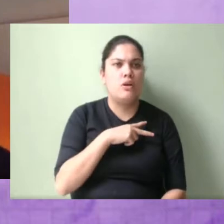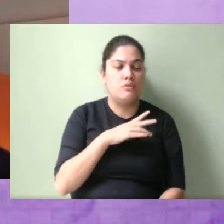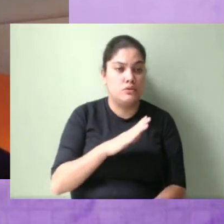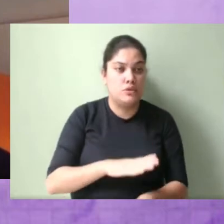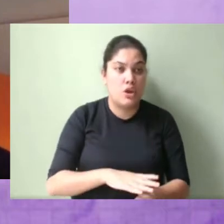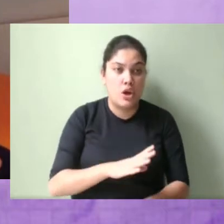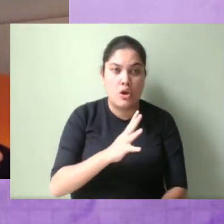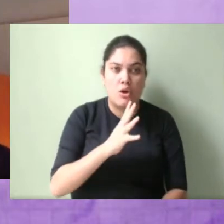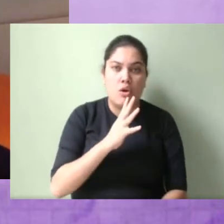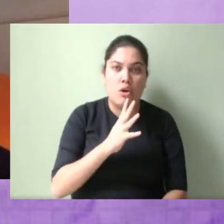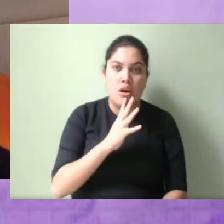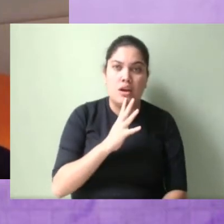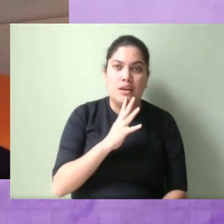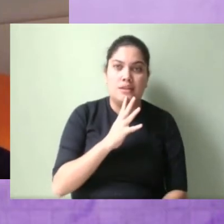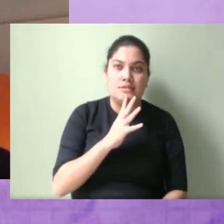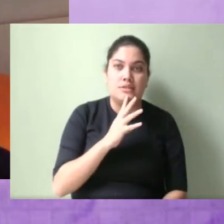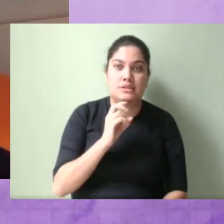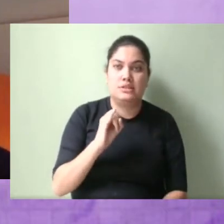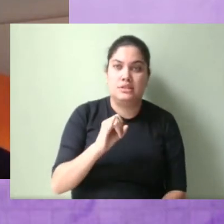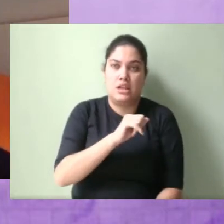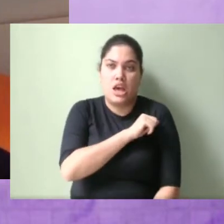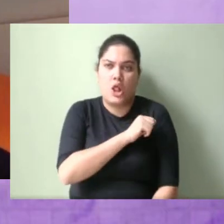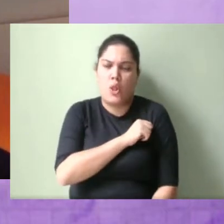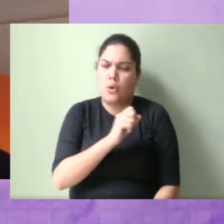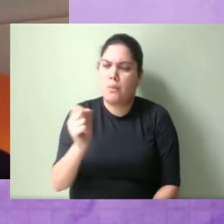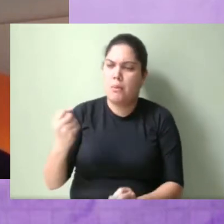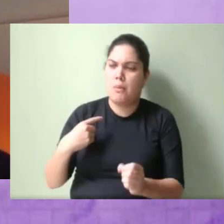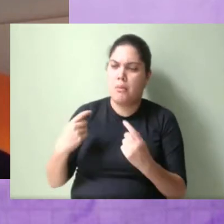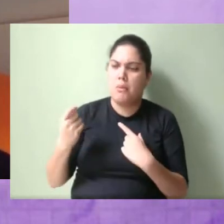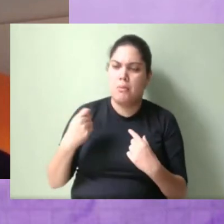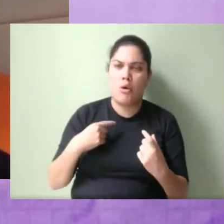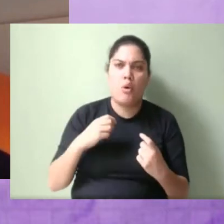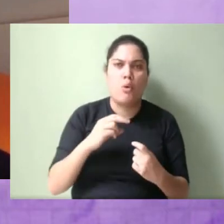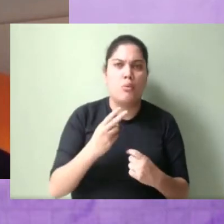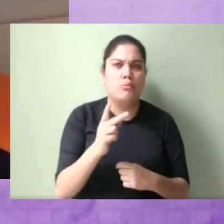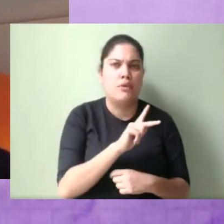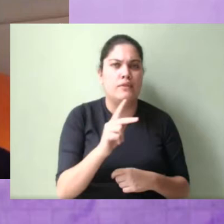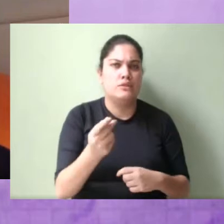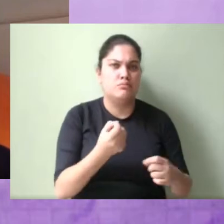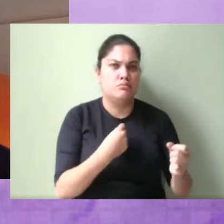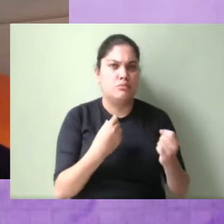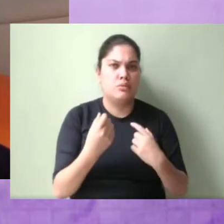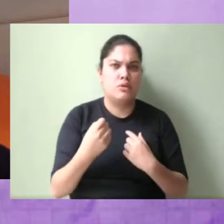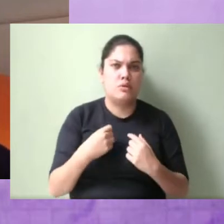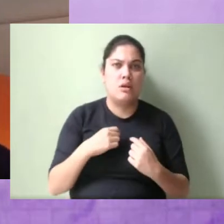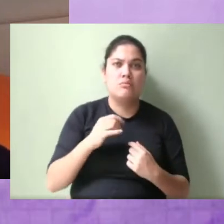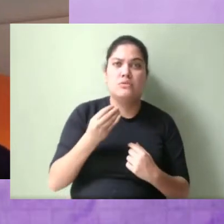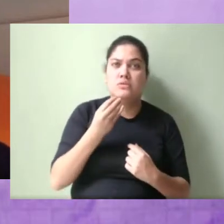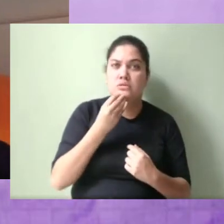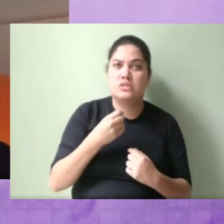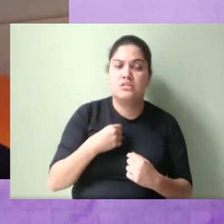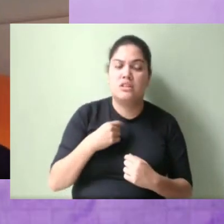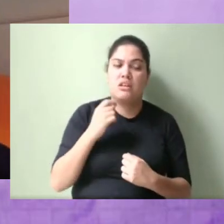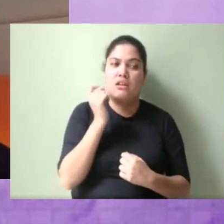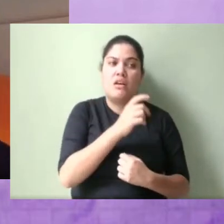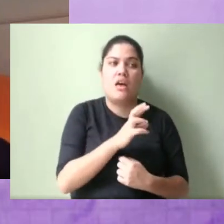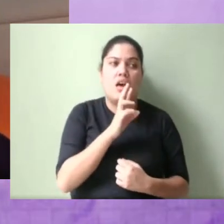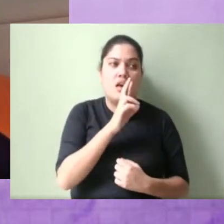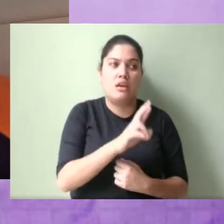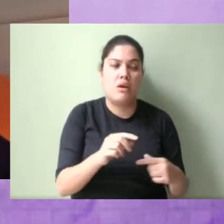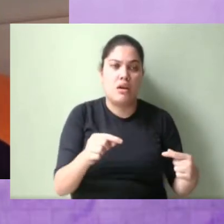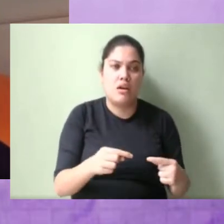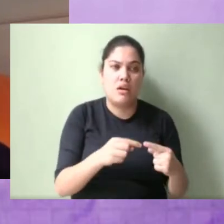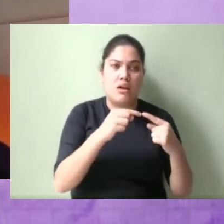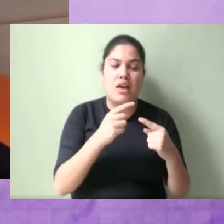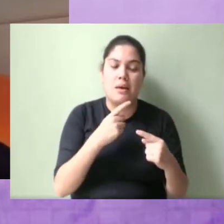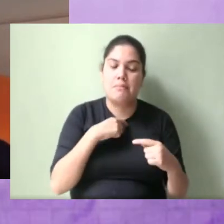que eu falo isso? Enquanto a gente não se conhece, a gente leva muita coisa para o pessoal. Quando a gente se conhece, se um